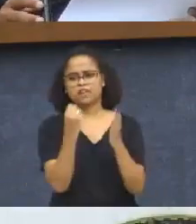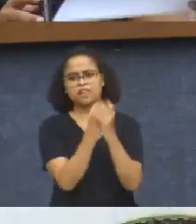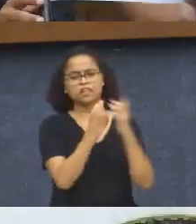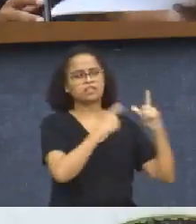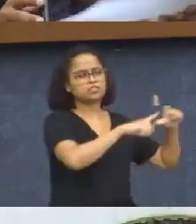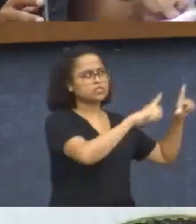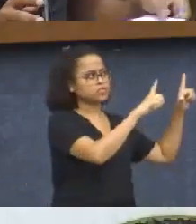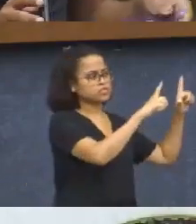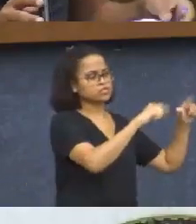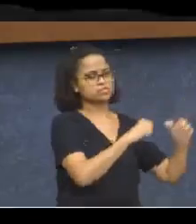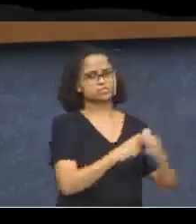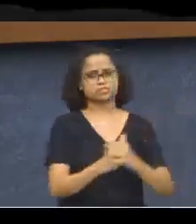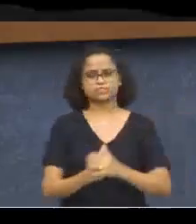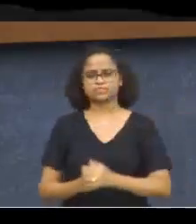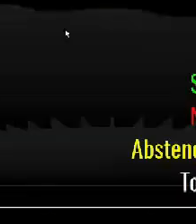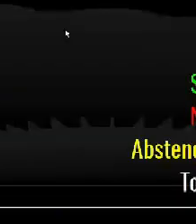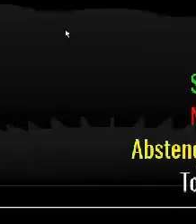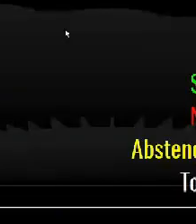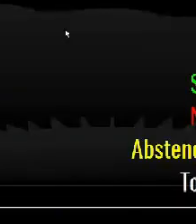registrem os seus votos.